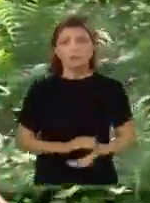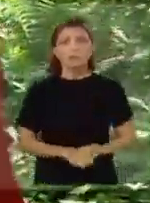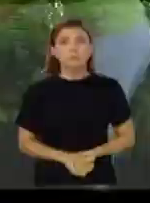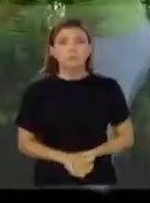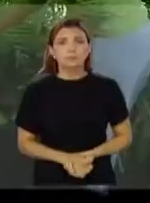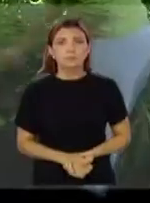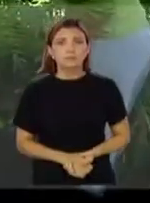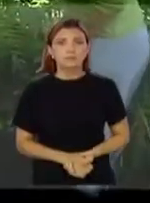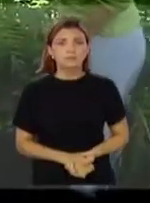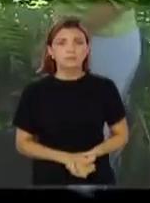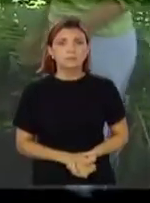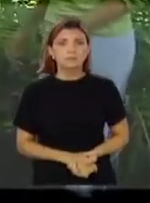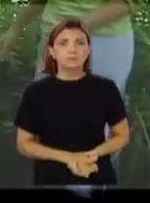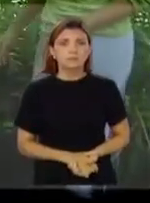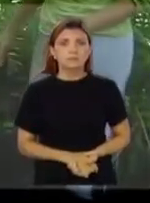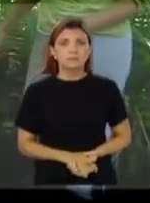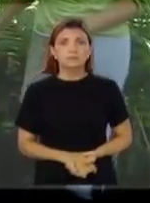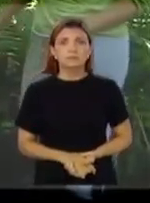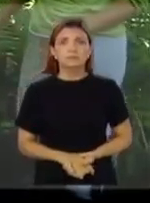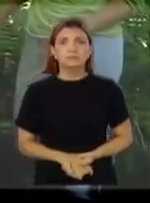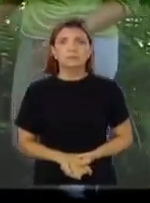é Prim